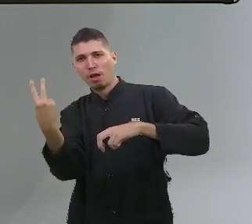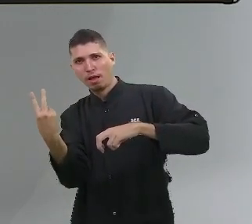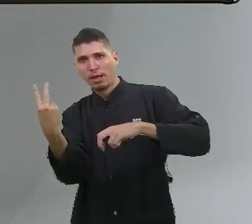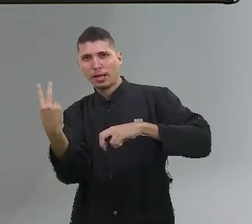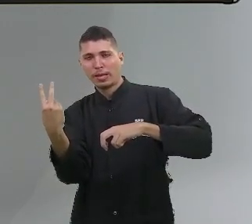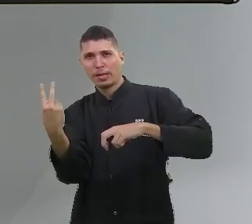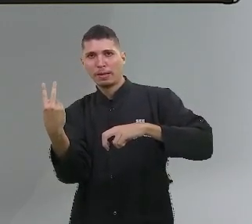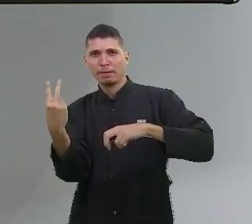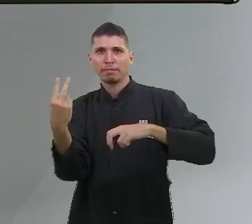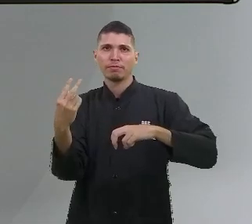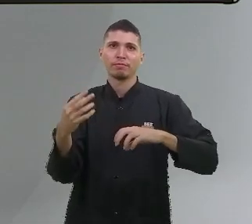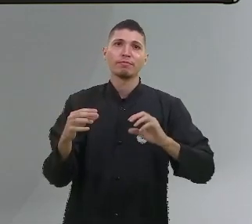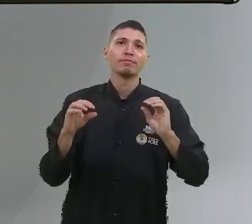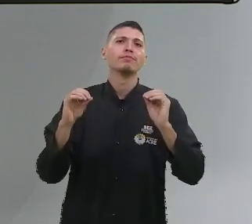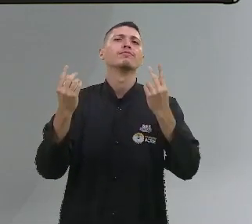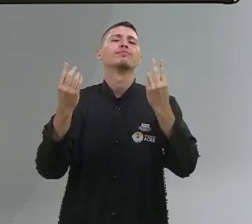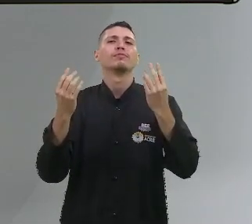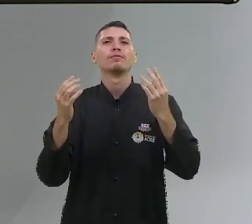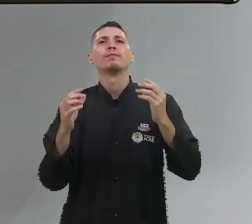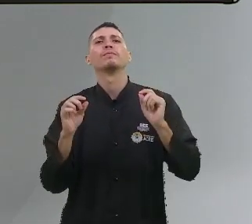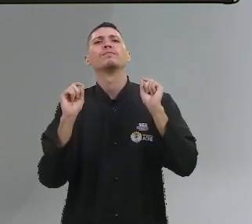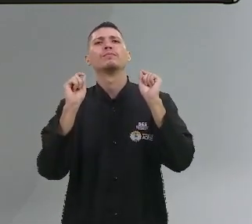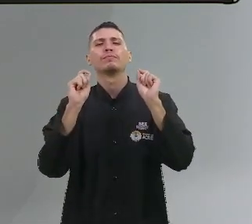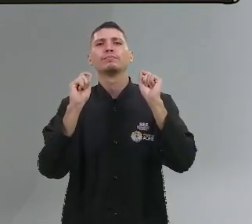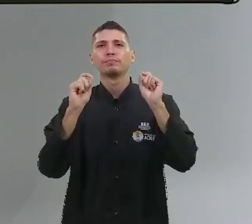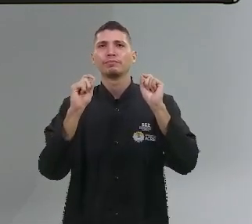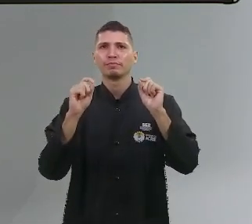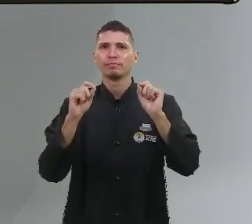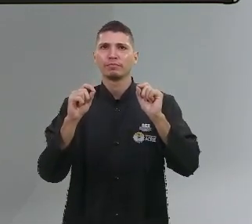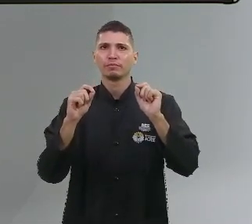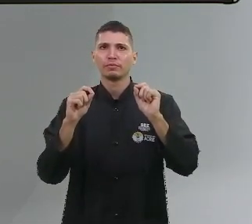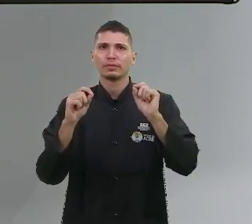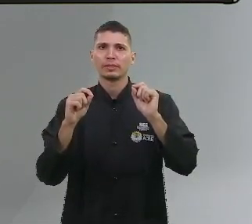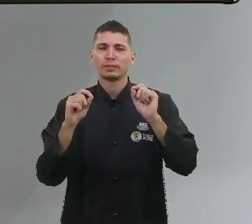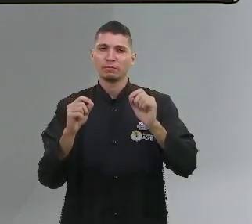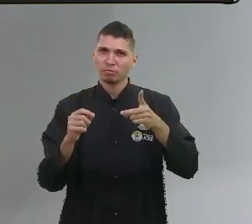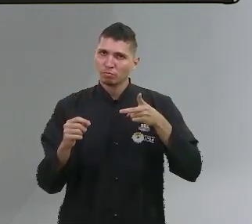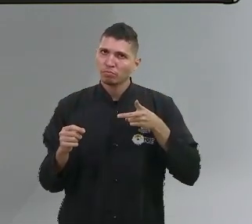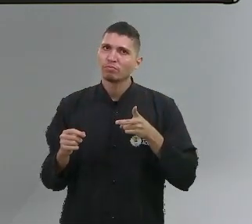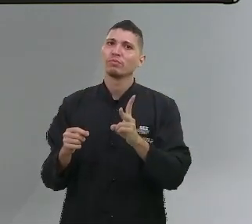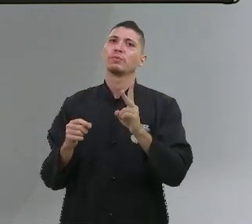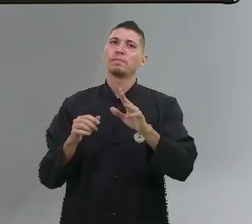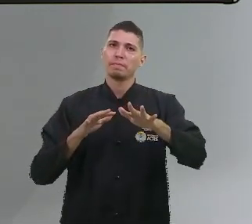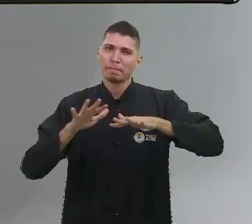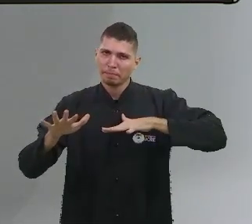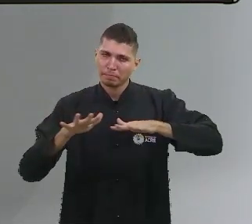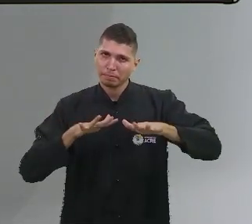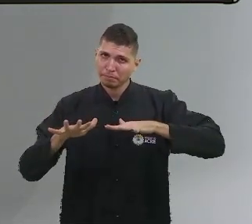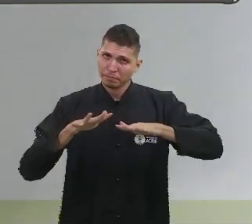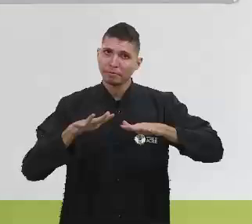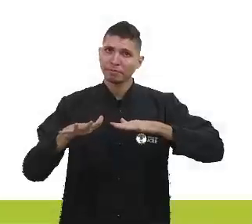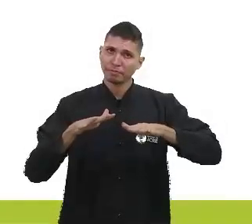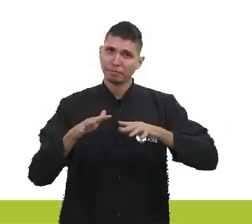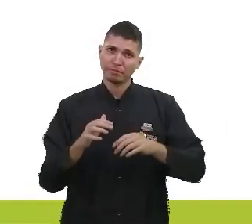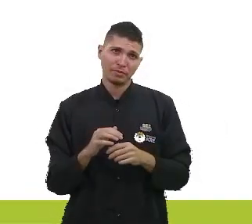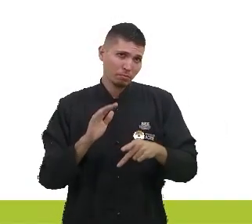dele é o quê? Permanecer em movimento. É o que diz a primeira lei de Newton. Bom?